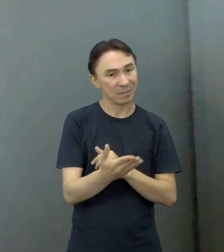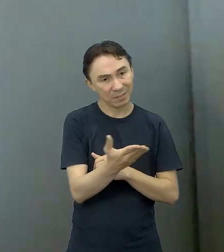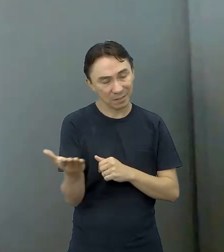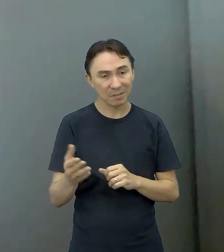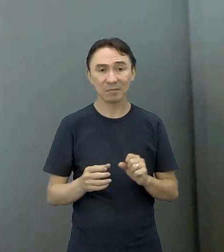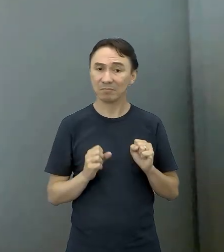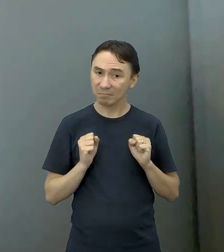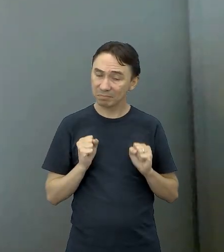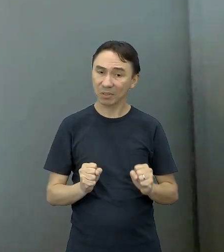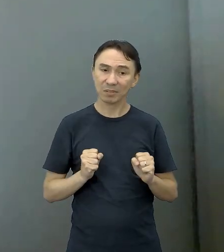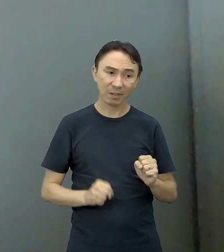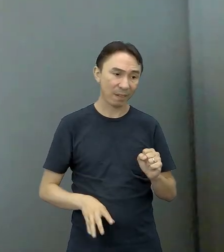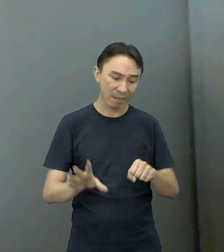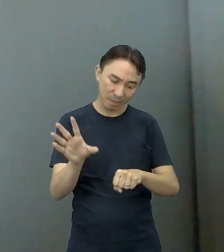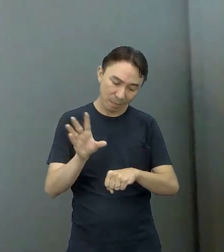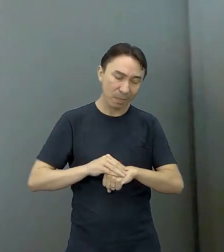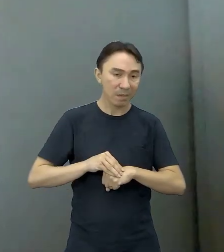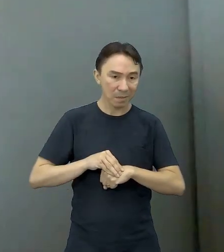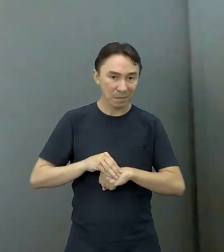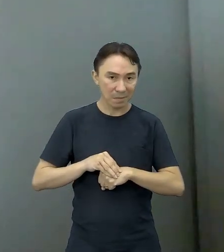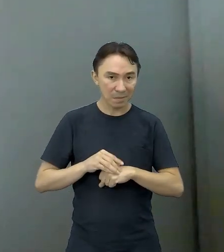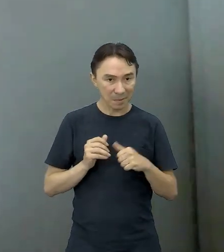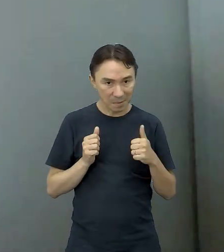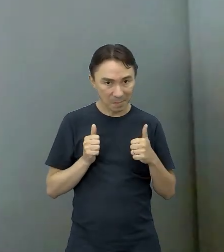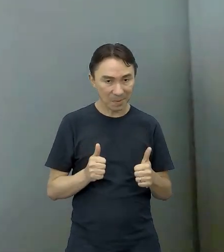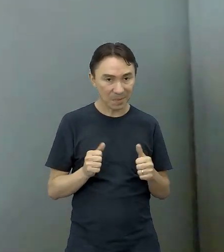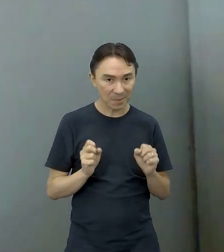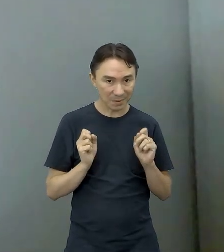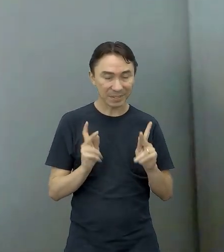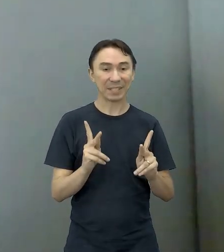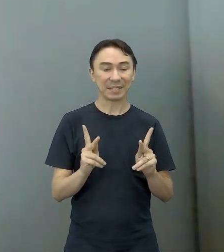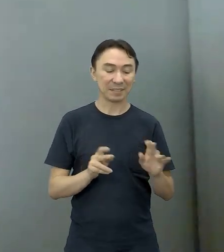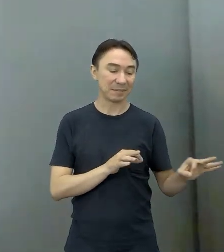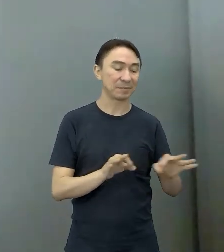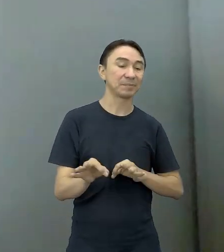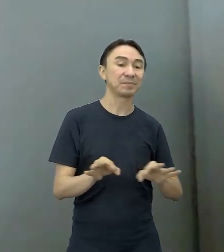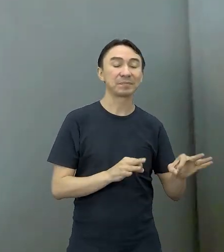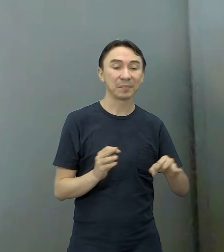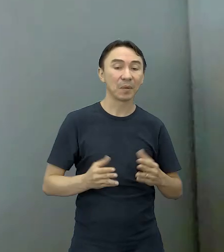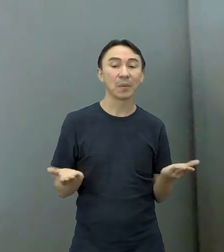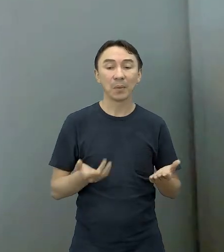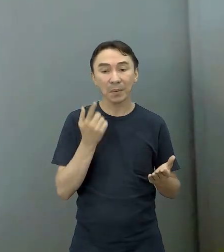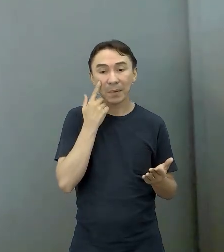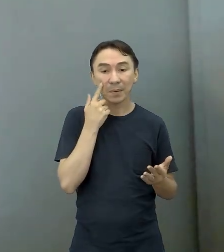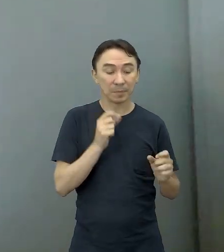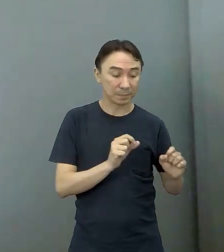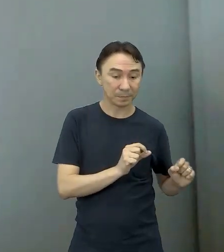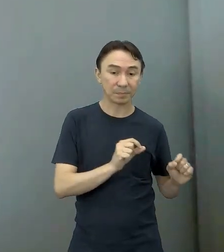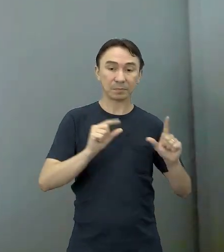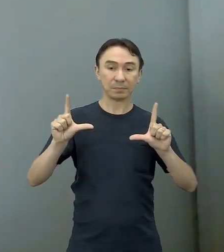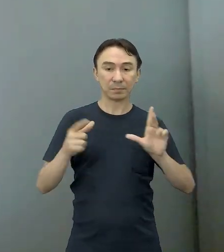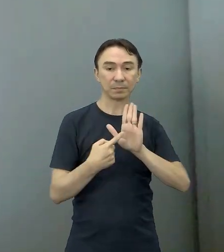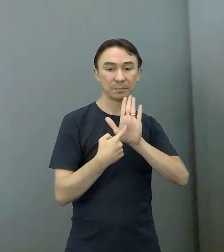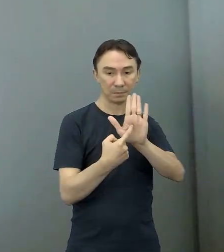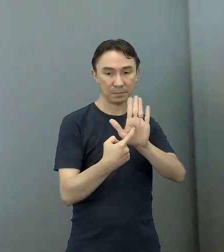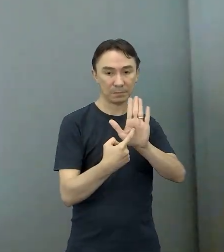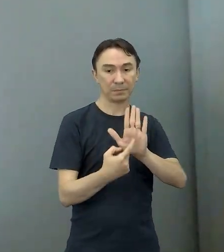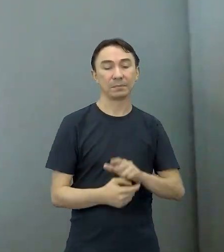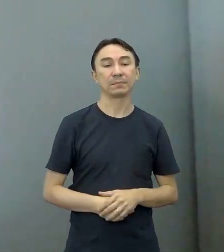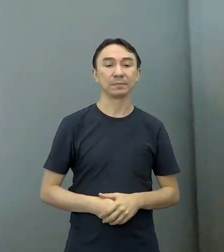no planejamento, tá bom? Então, vamos aqui agora compartilhar a nossa tela. Só